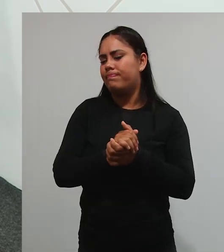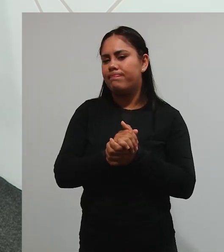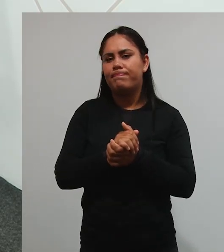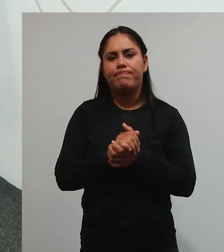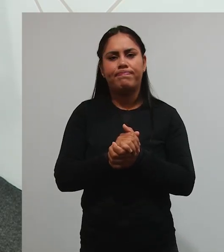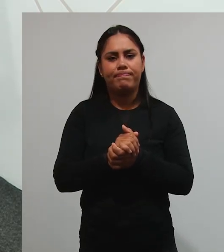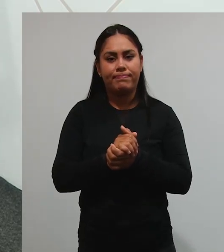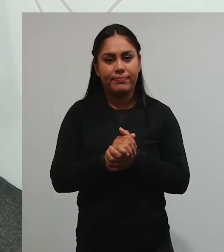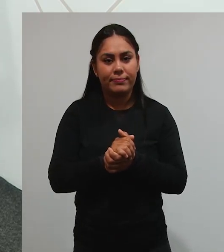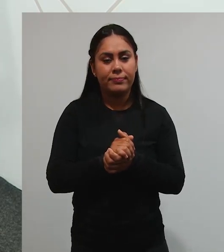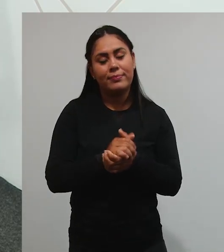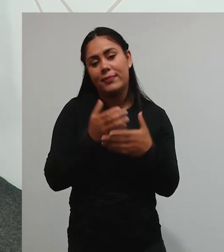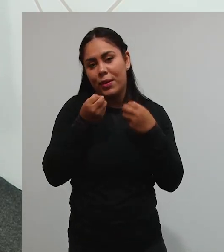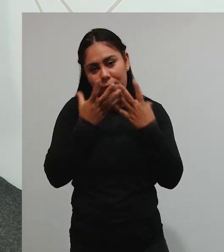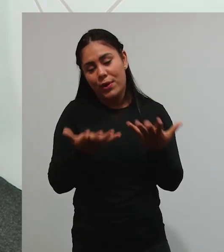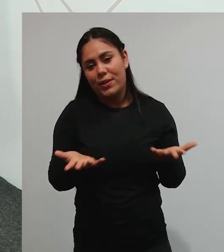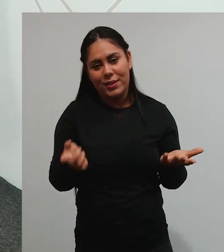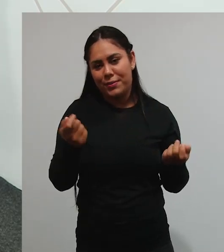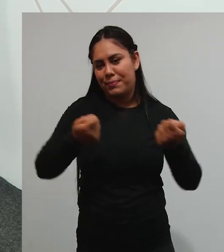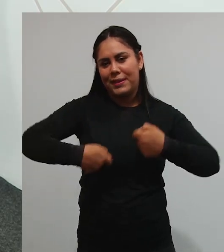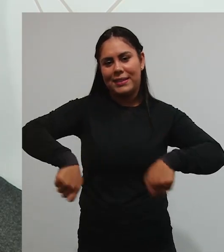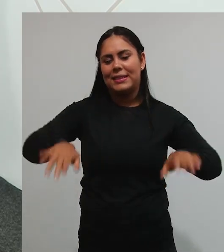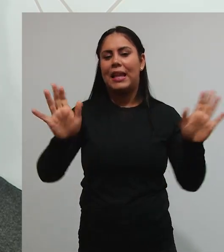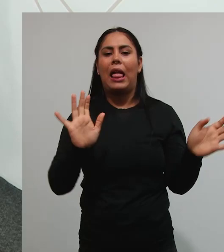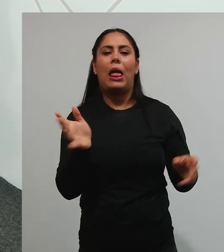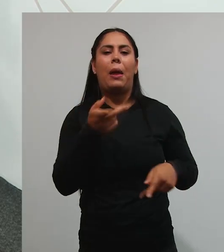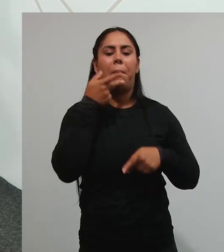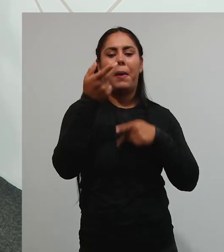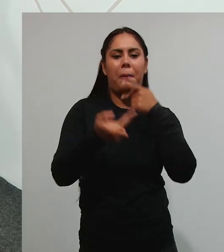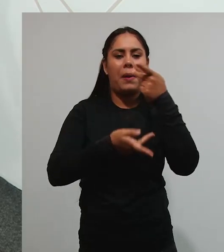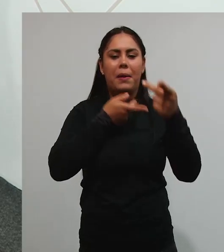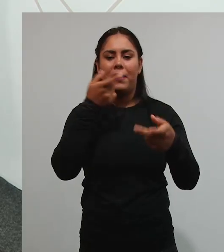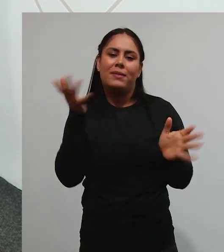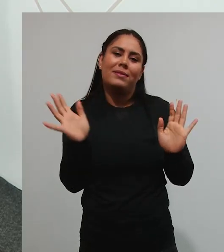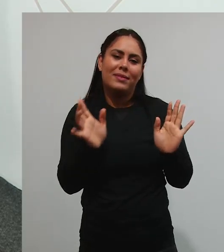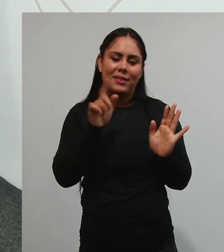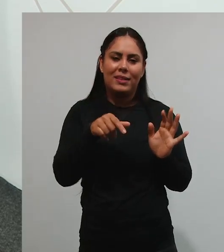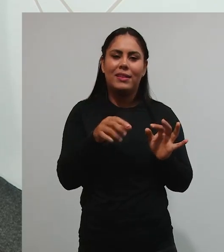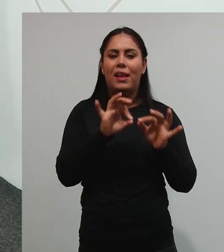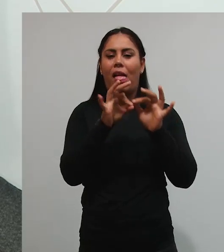experiência. Bom, eu acho que nem precisa de eu falar das